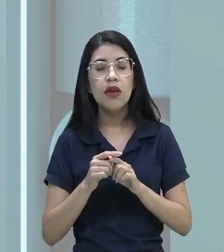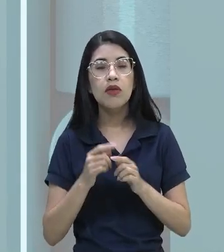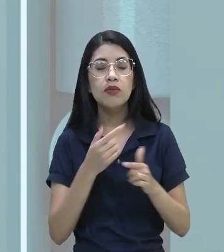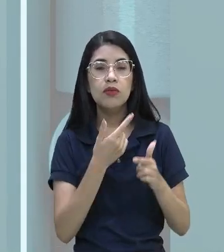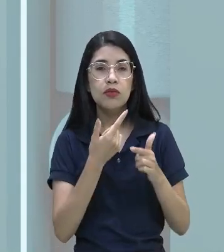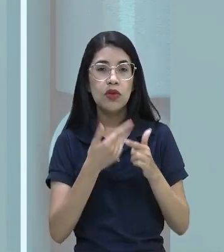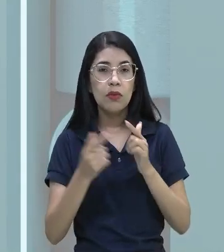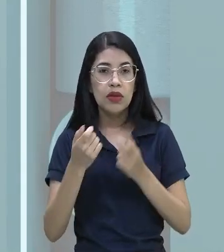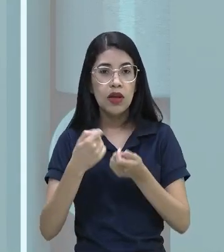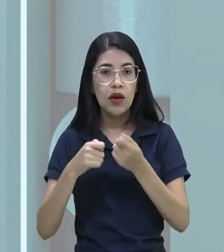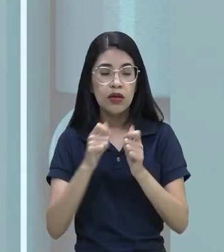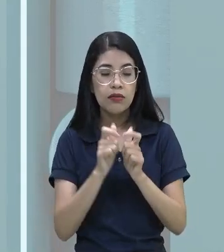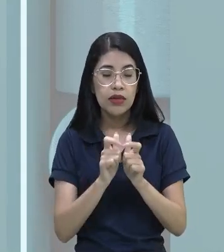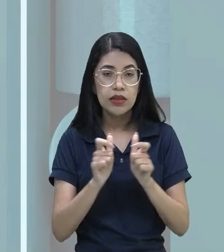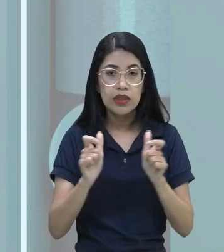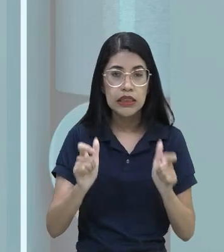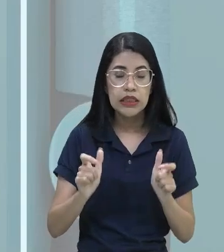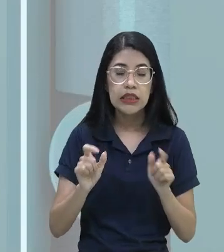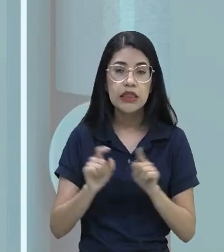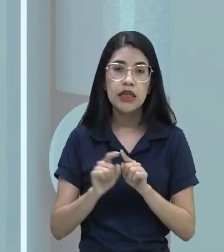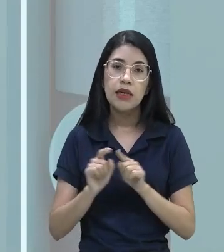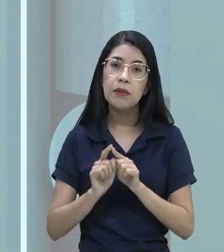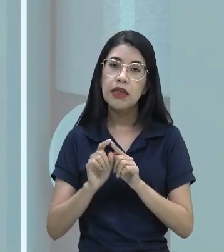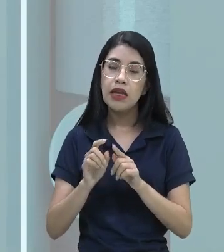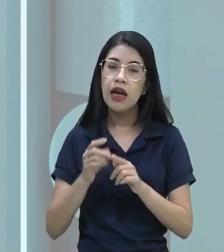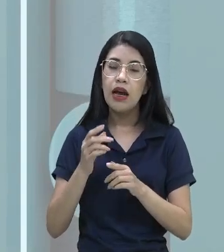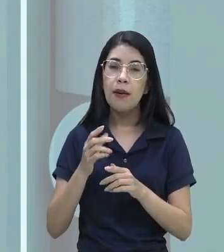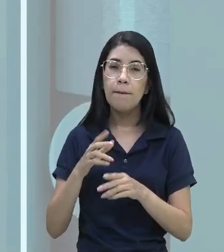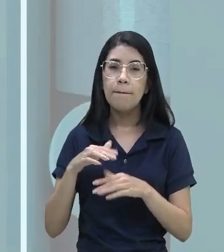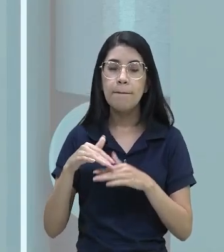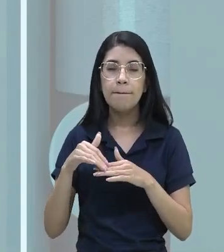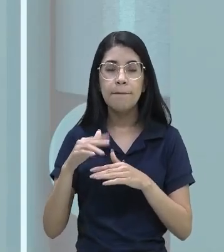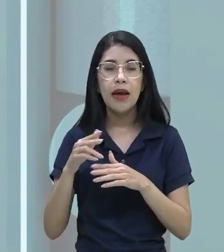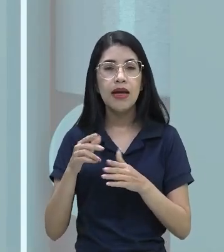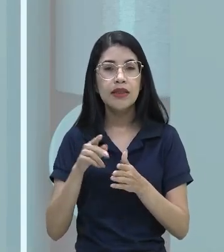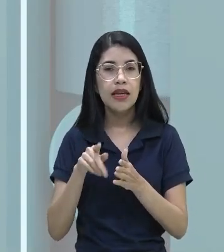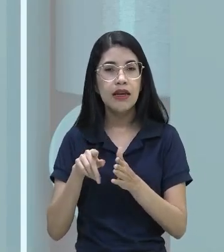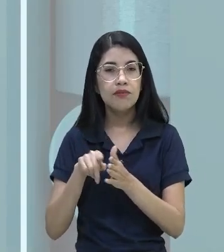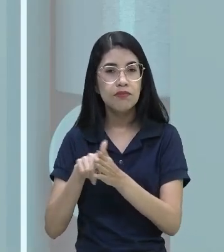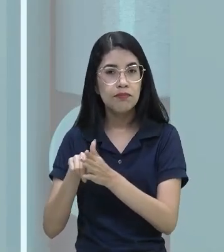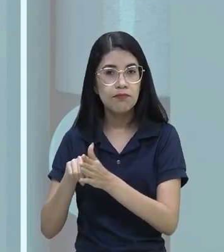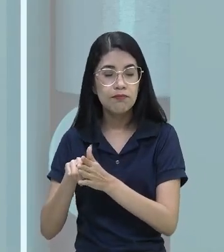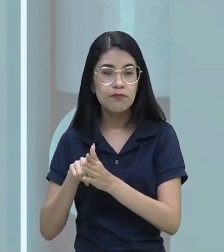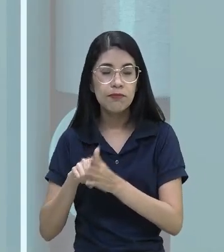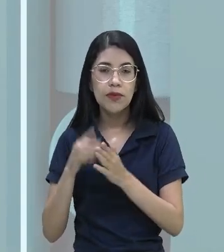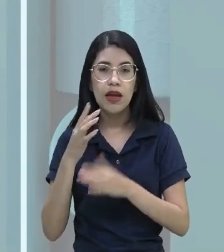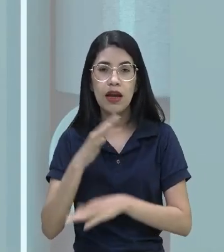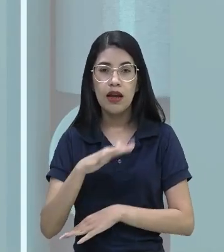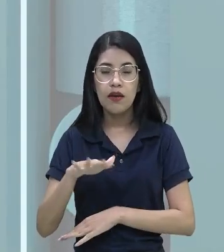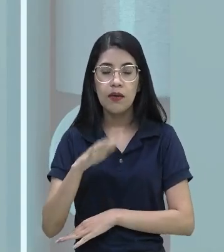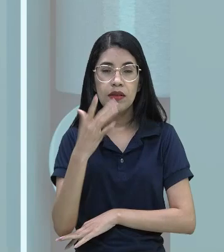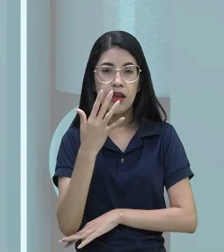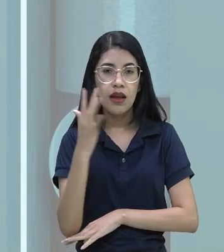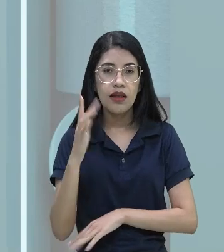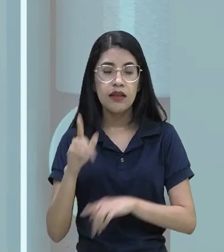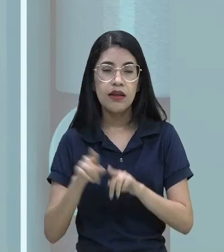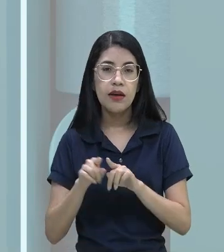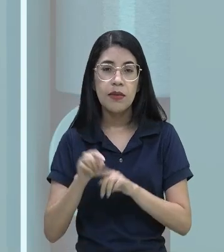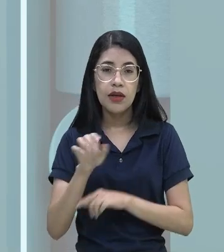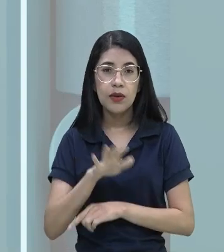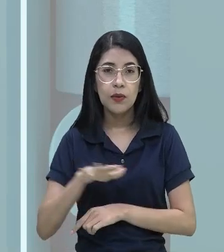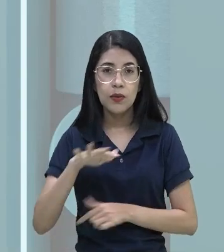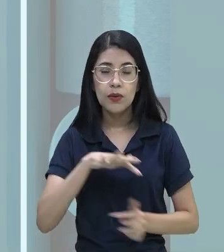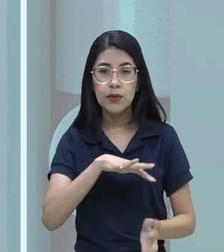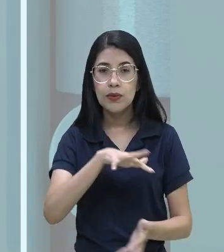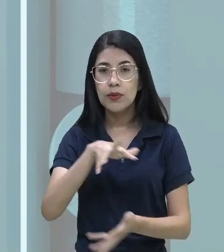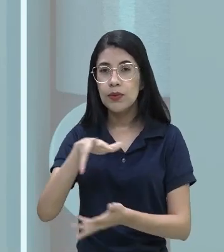maior espaço e explorar os recursos naturais em cadeia global tem gerado tantos